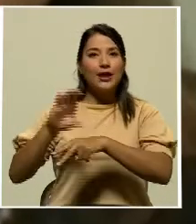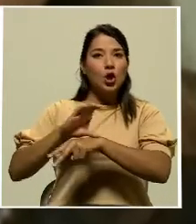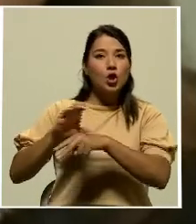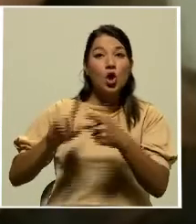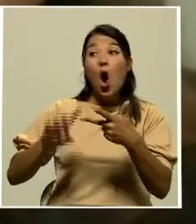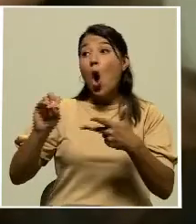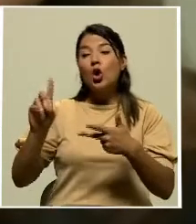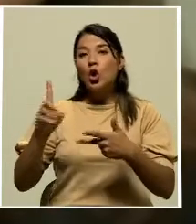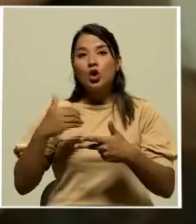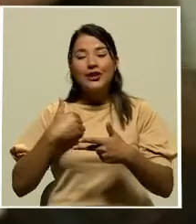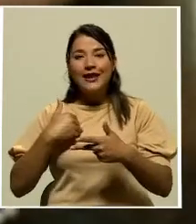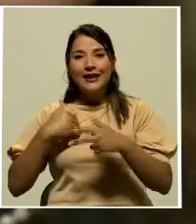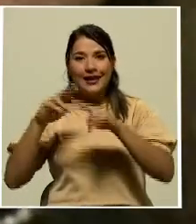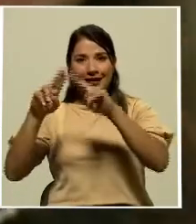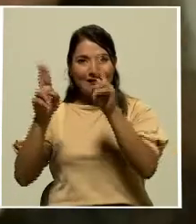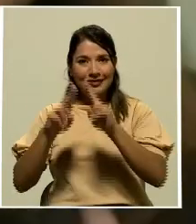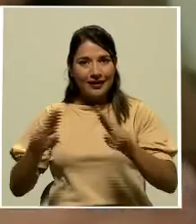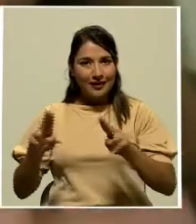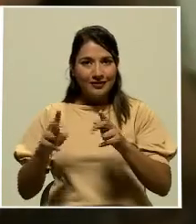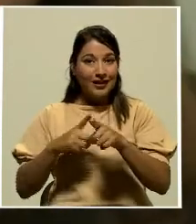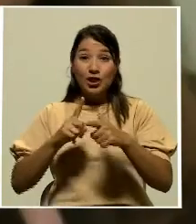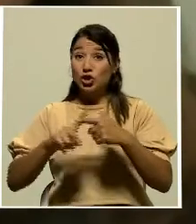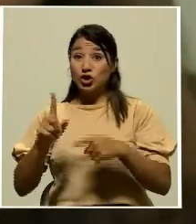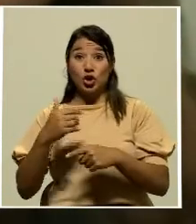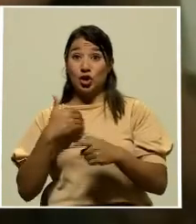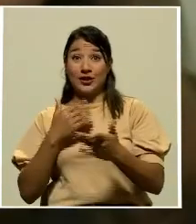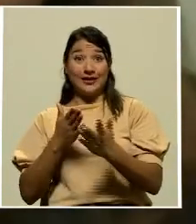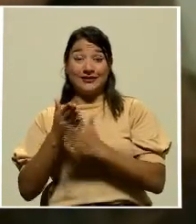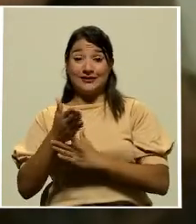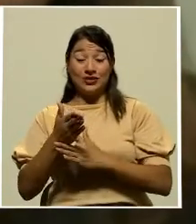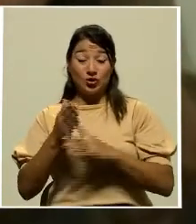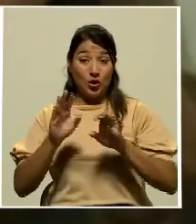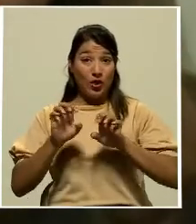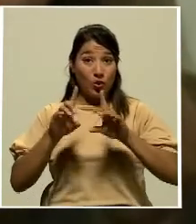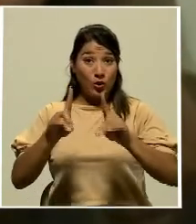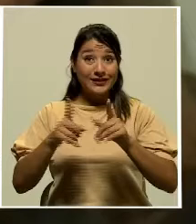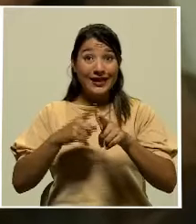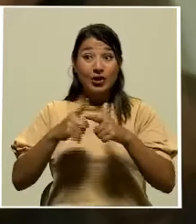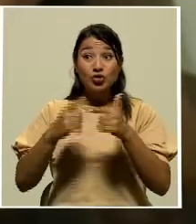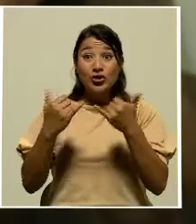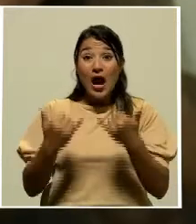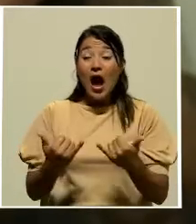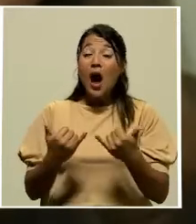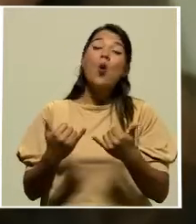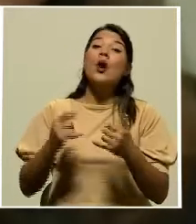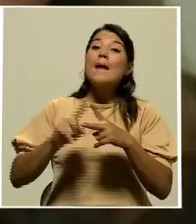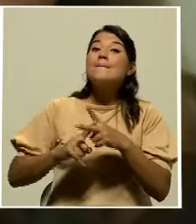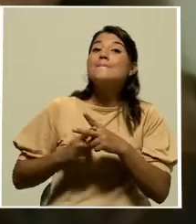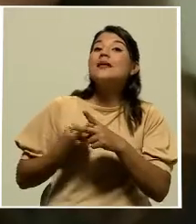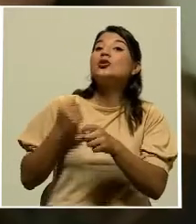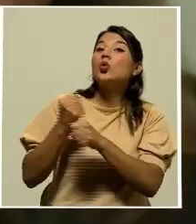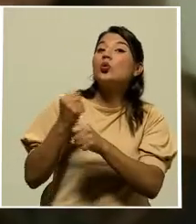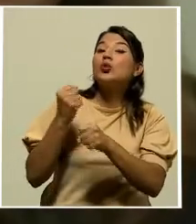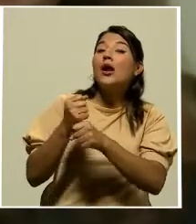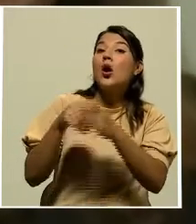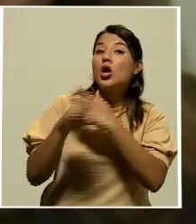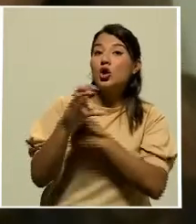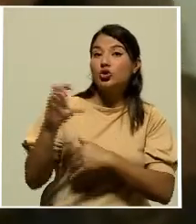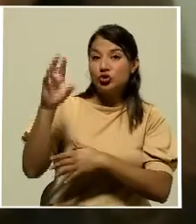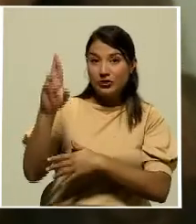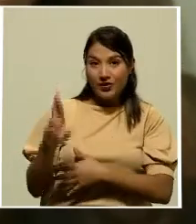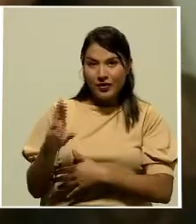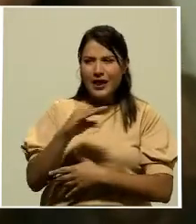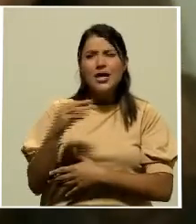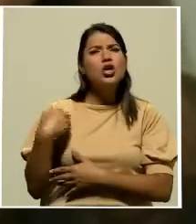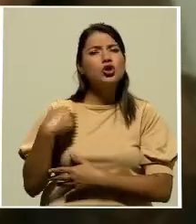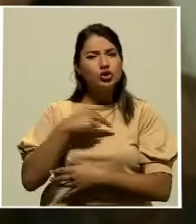internet. Então, há todo um trabalho que está sendo feito agora em Costa Rica e estamos fortemente